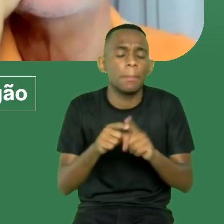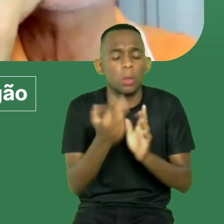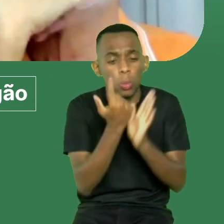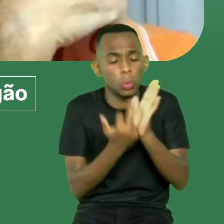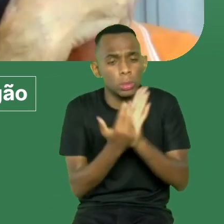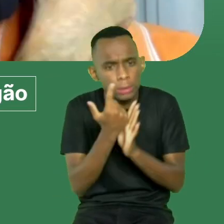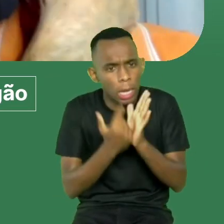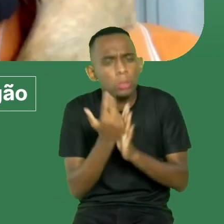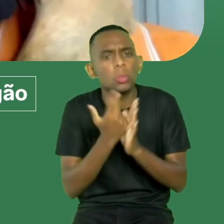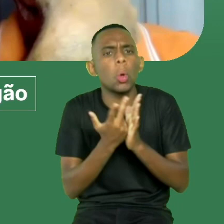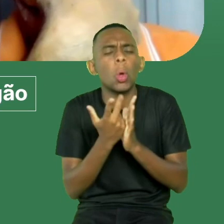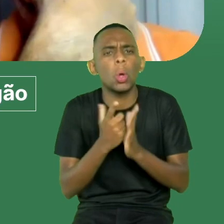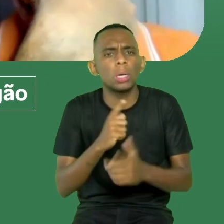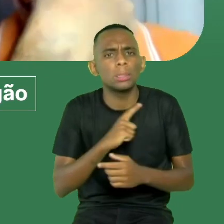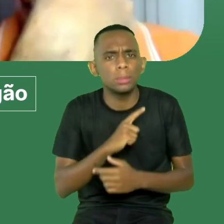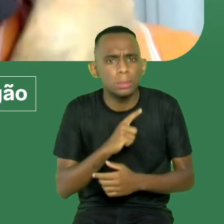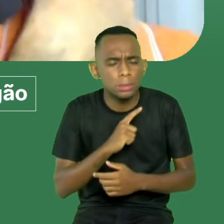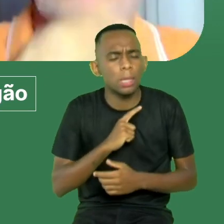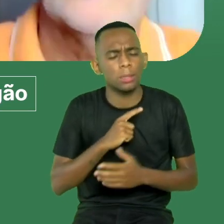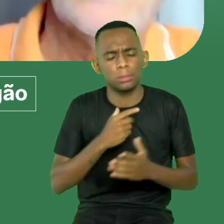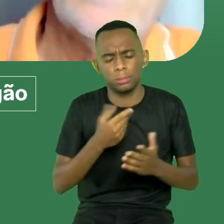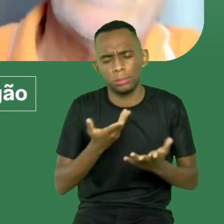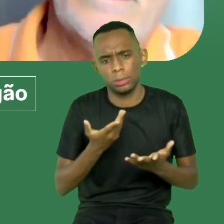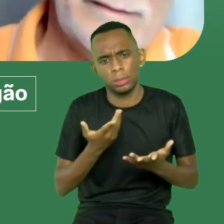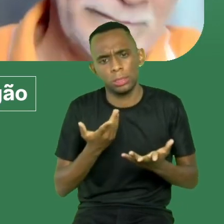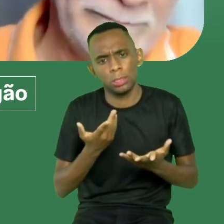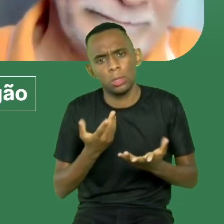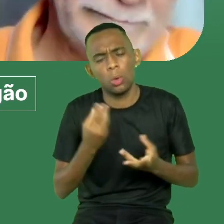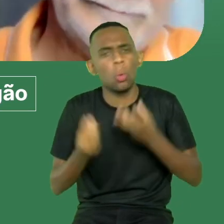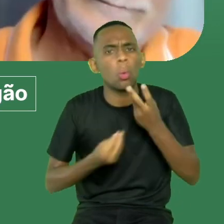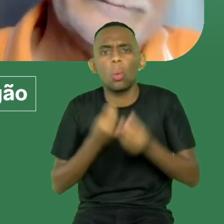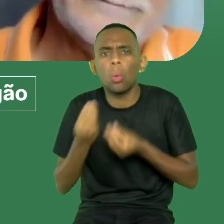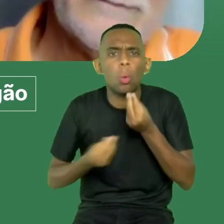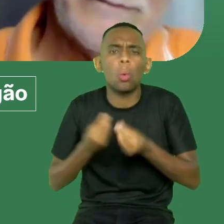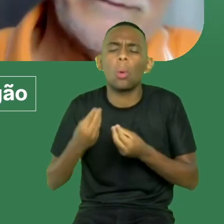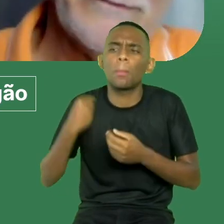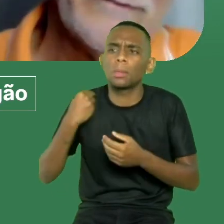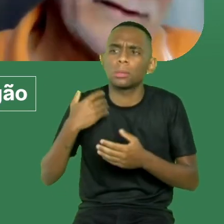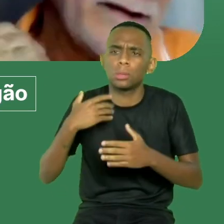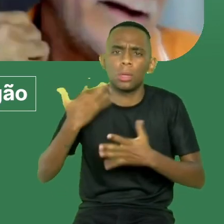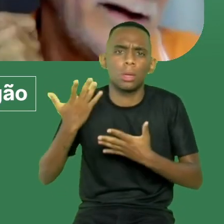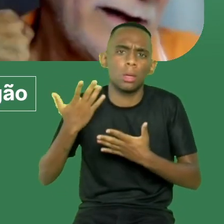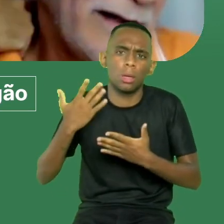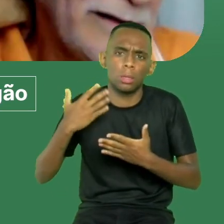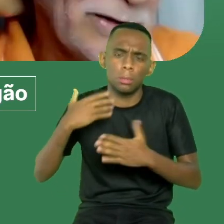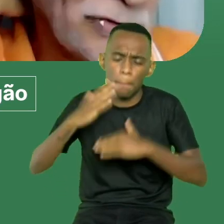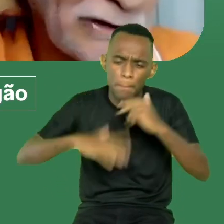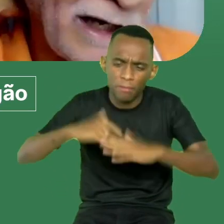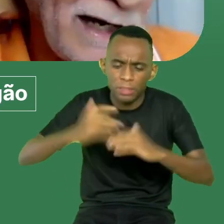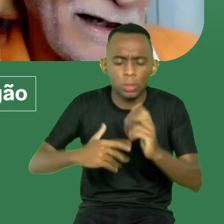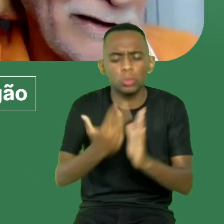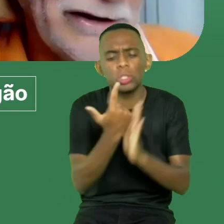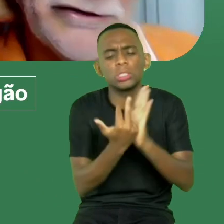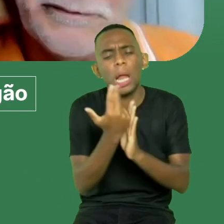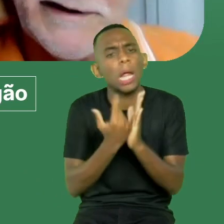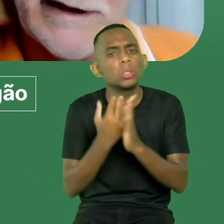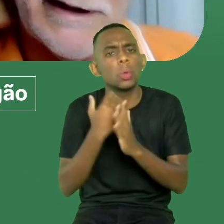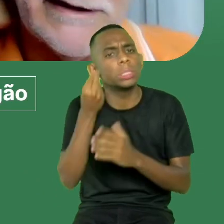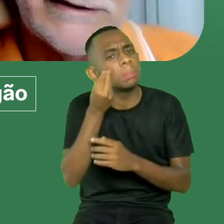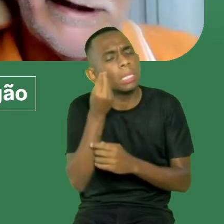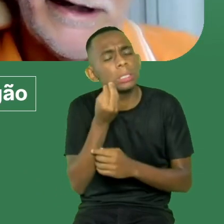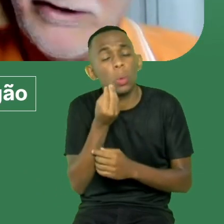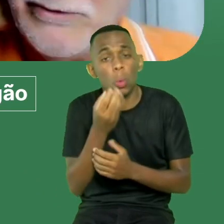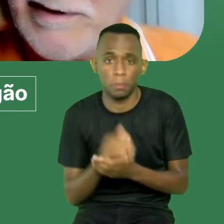também, de livro infantil? Como é que está a sua carreira de ilustrador no momento, assim, para a gente... Ilustrar livro